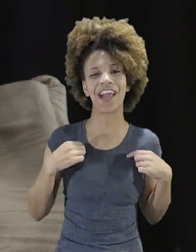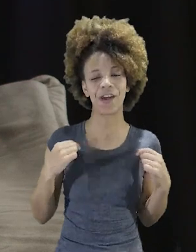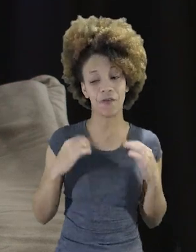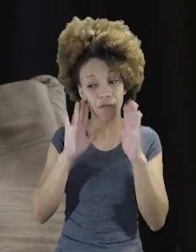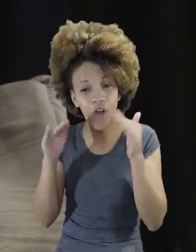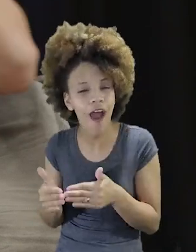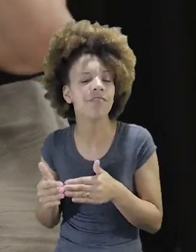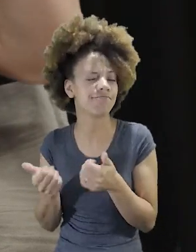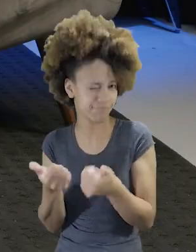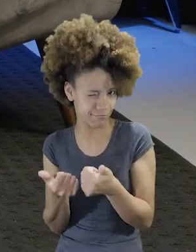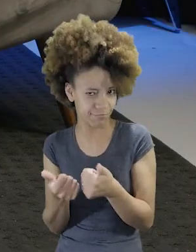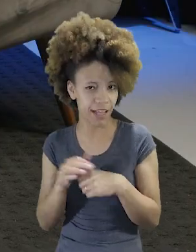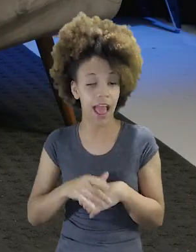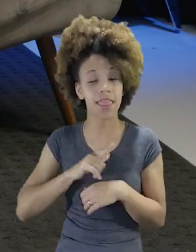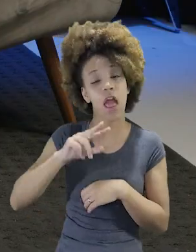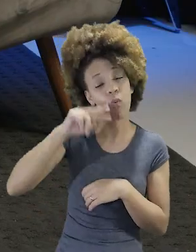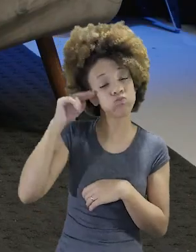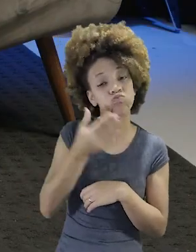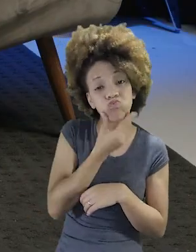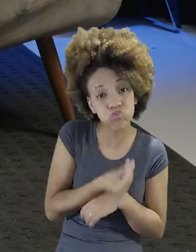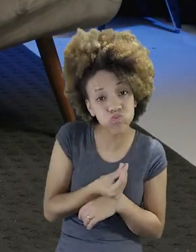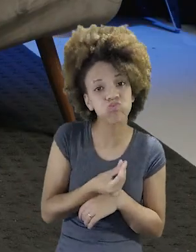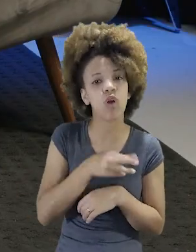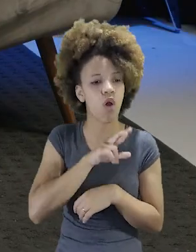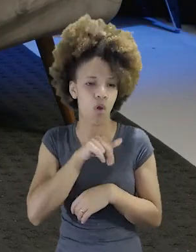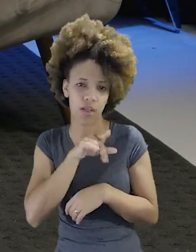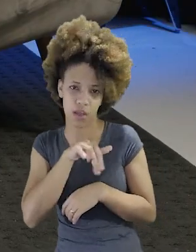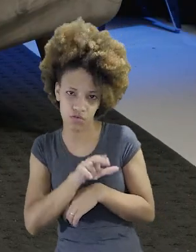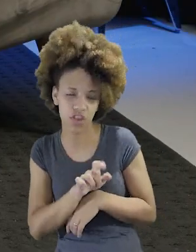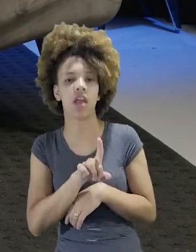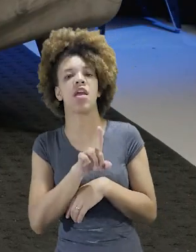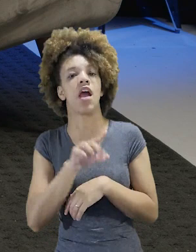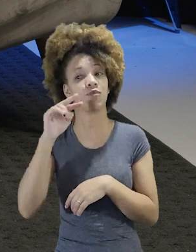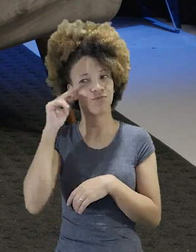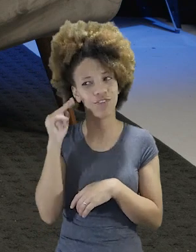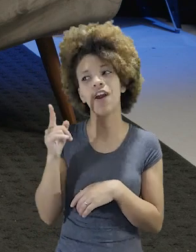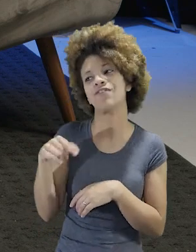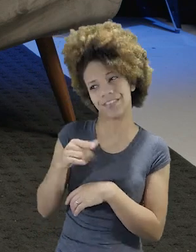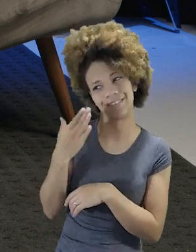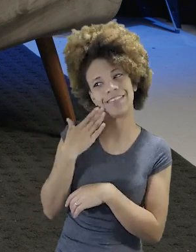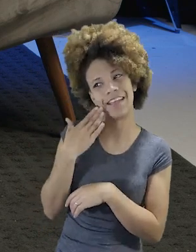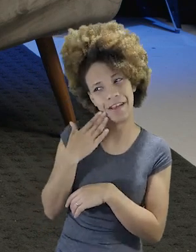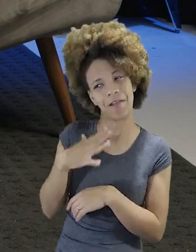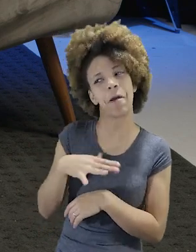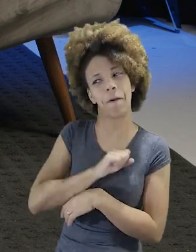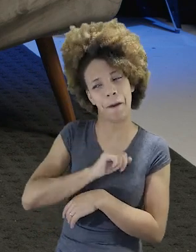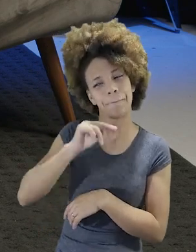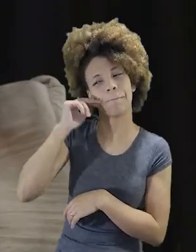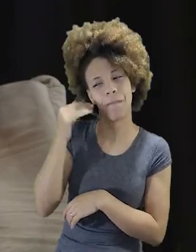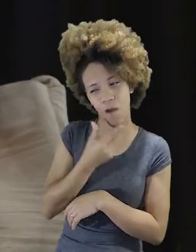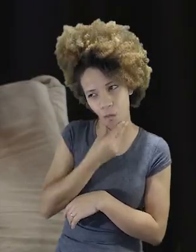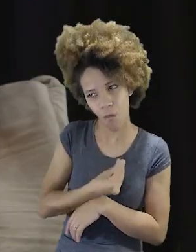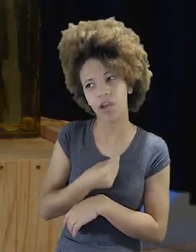roupas os caras foram para esse lugar certo tem a cueca aqui no Ronald que é um grande fã da cueca da insider vocês sabem que é uma cueca da inside